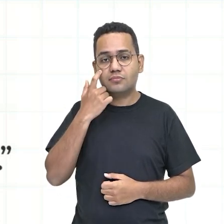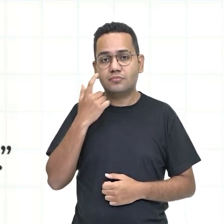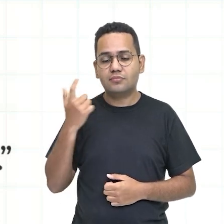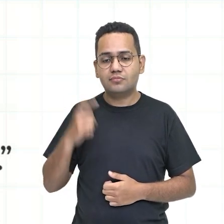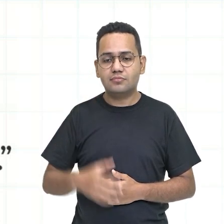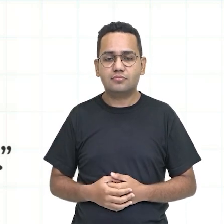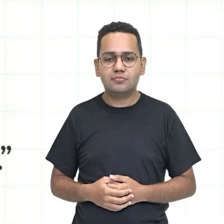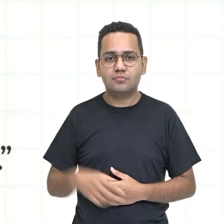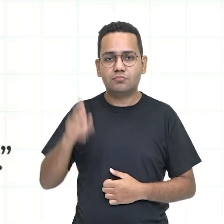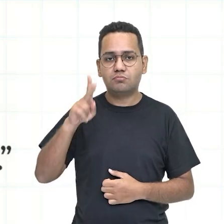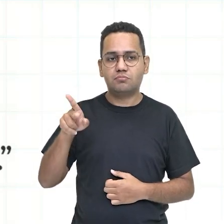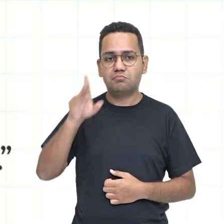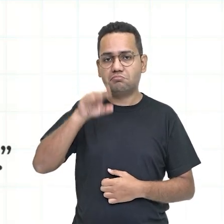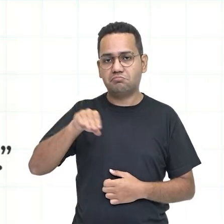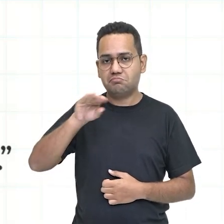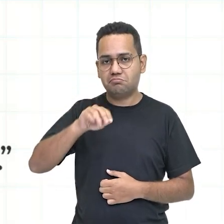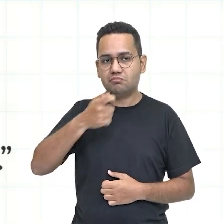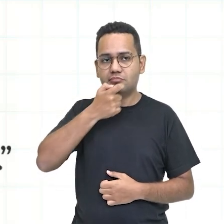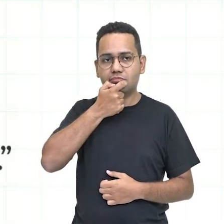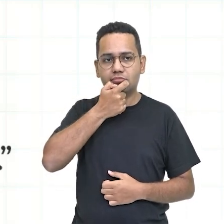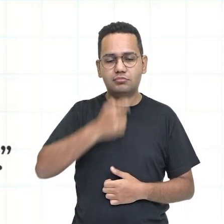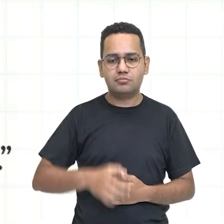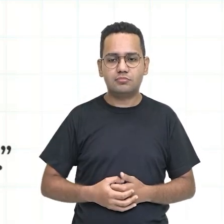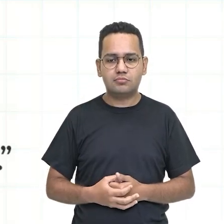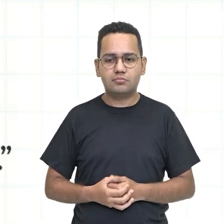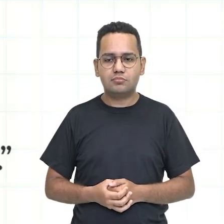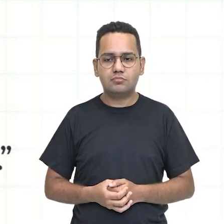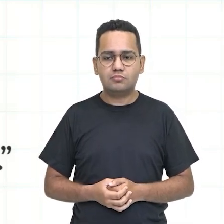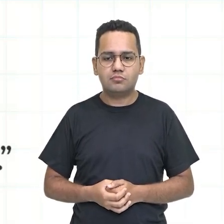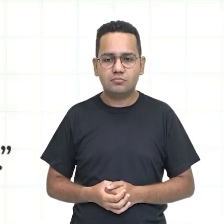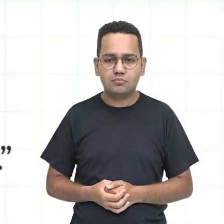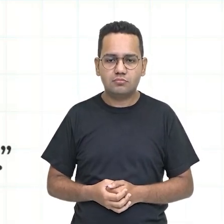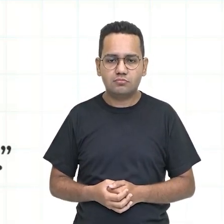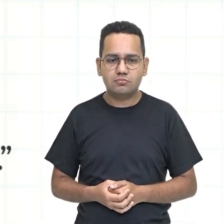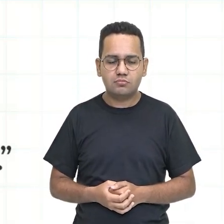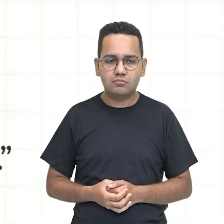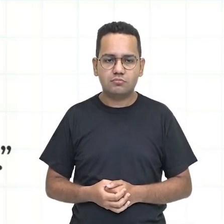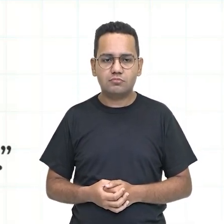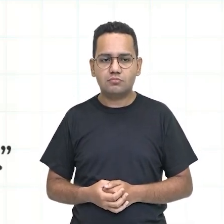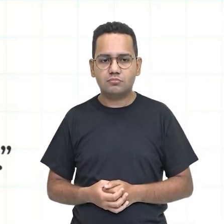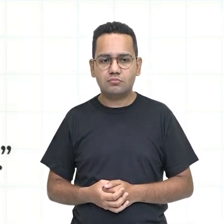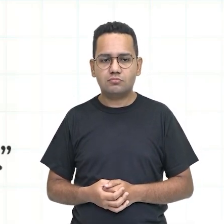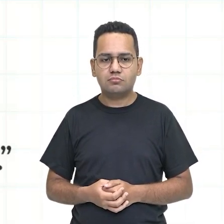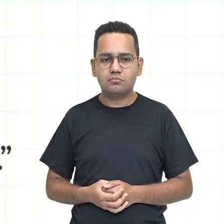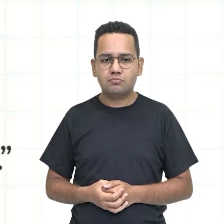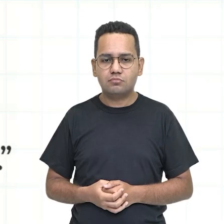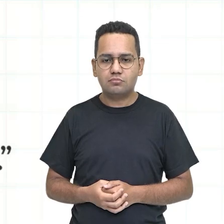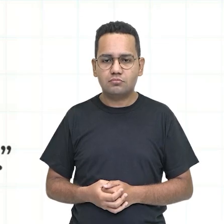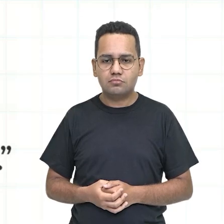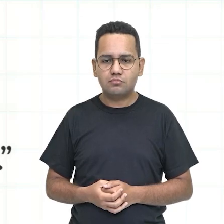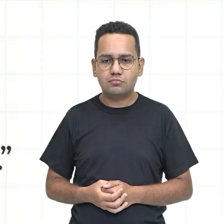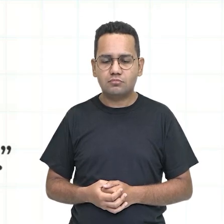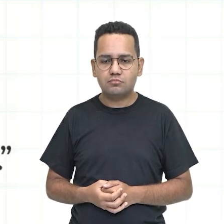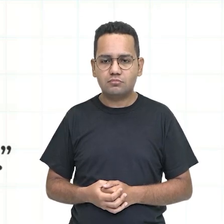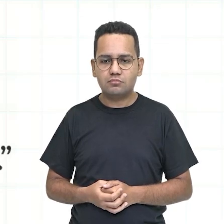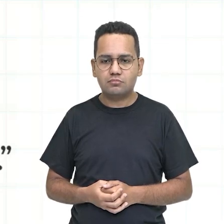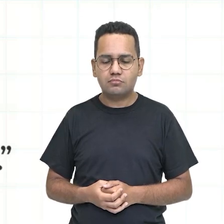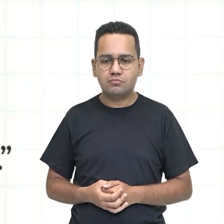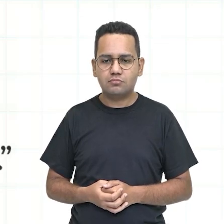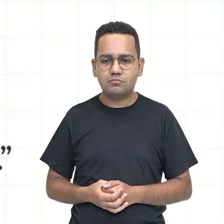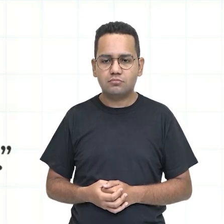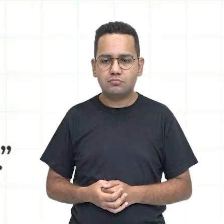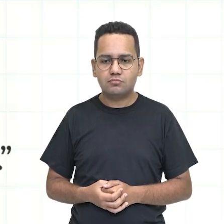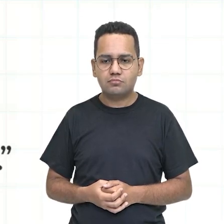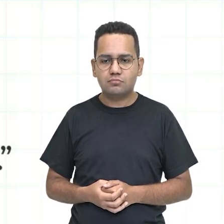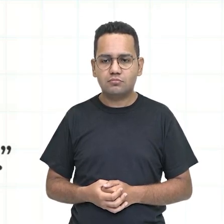ó. John loves traveling. He has visited many countries, such as France,